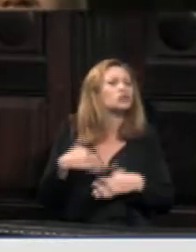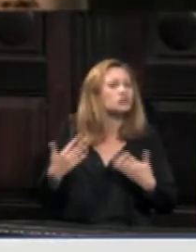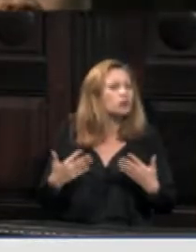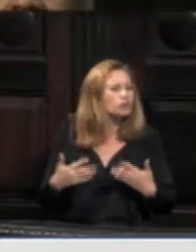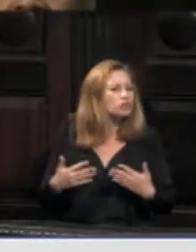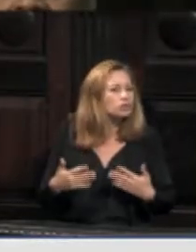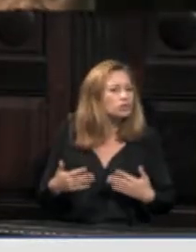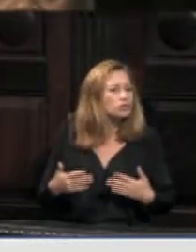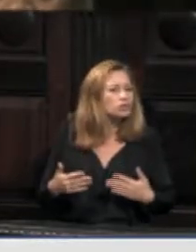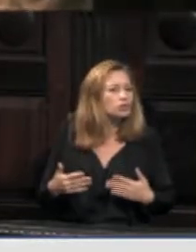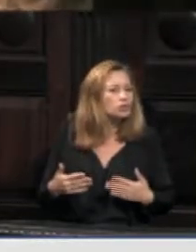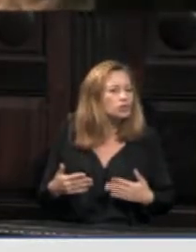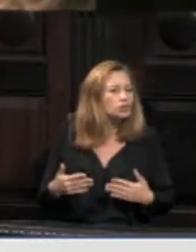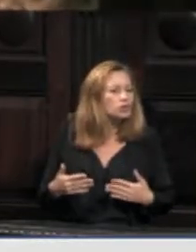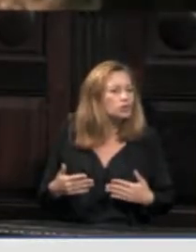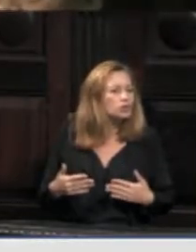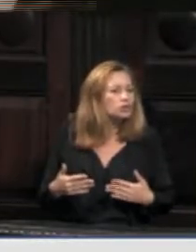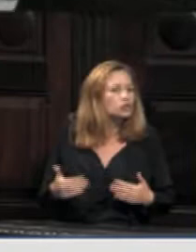Excelência.